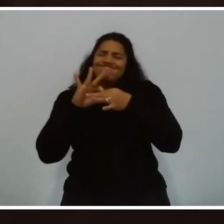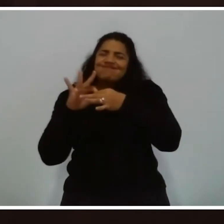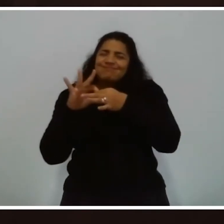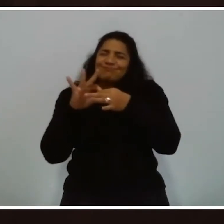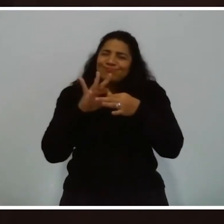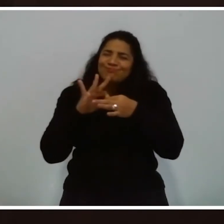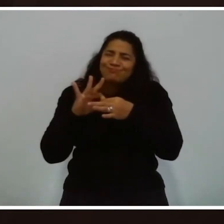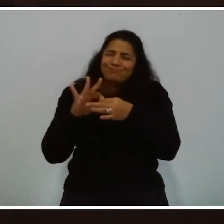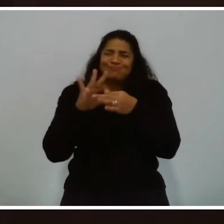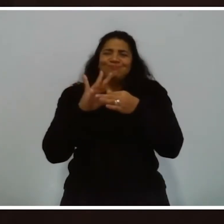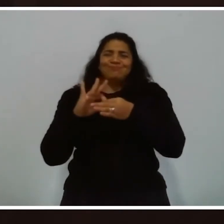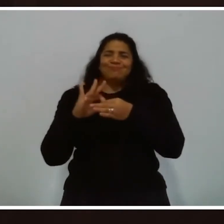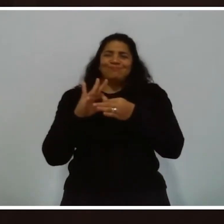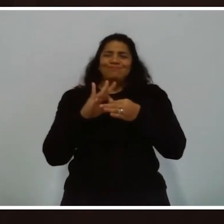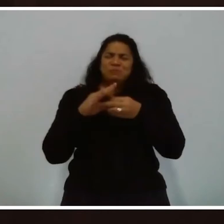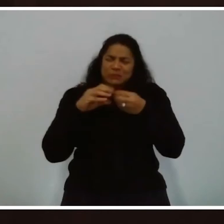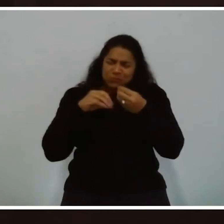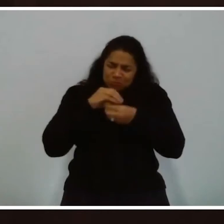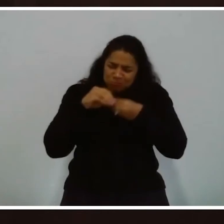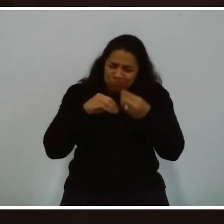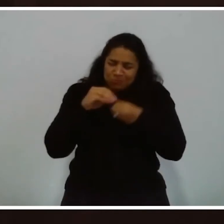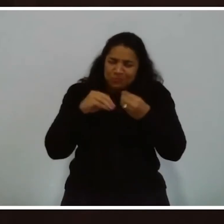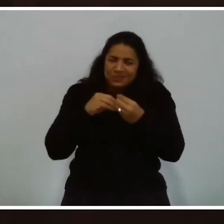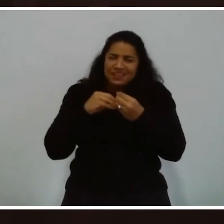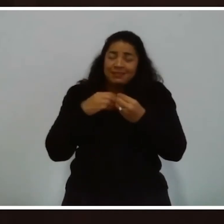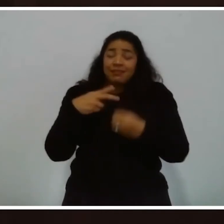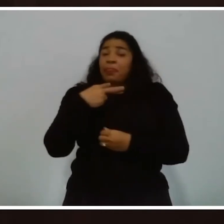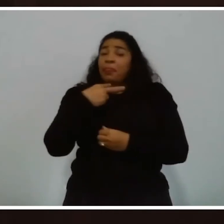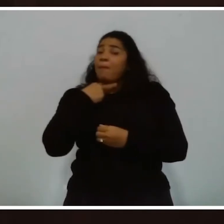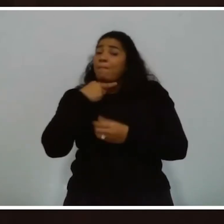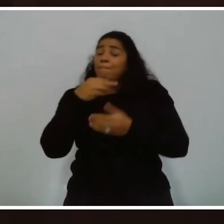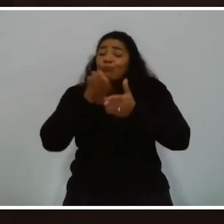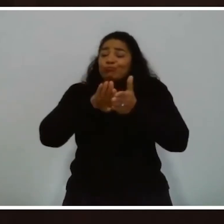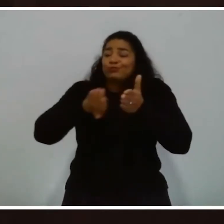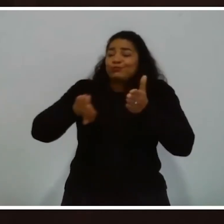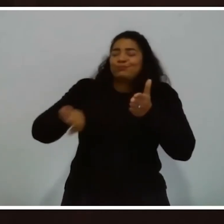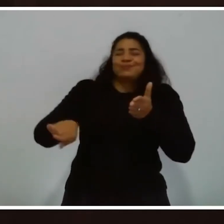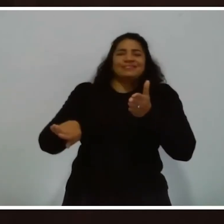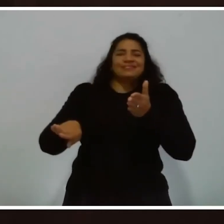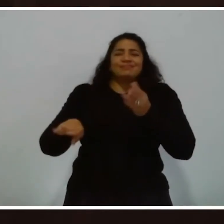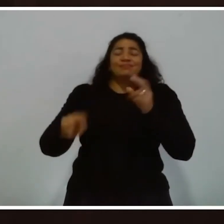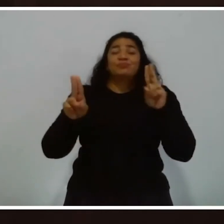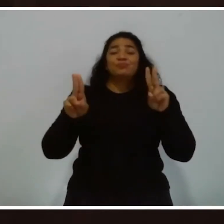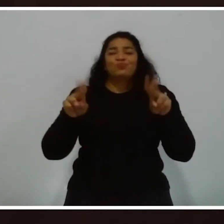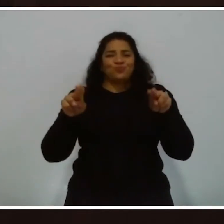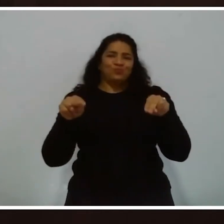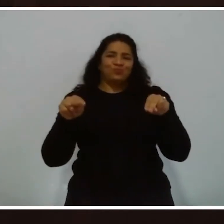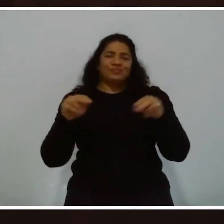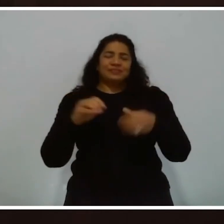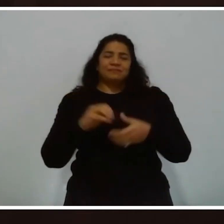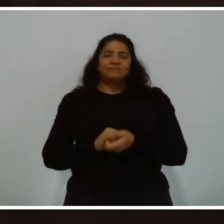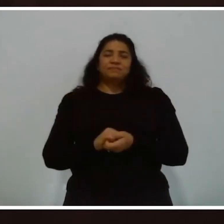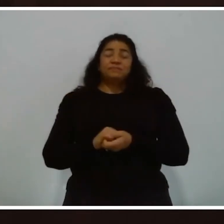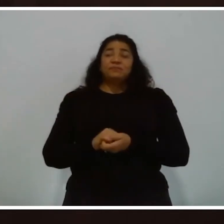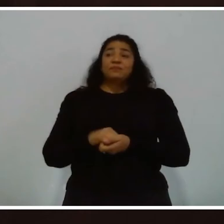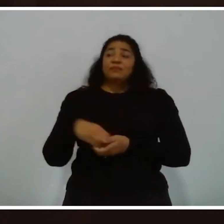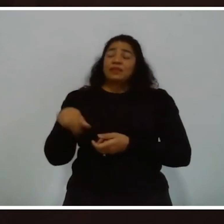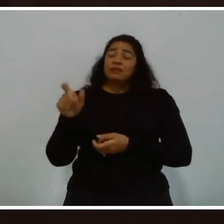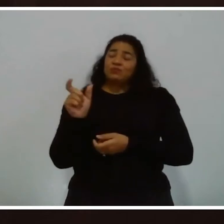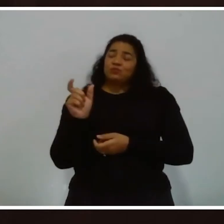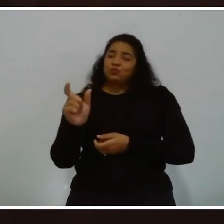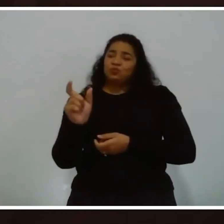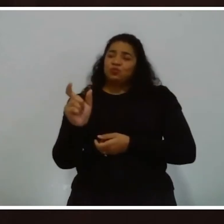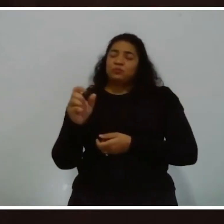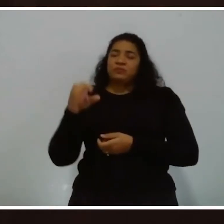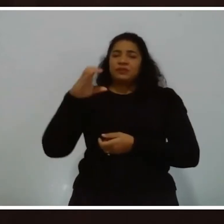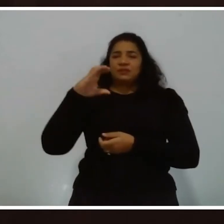outro. Vocês entenderam? Então nós inventamos esse termo, essa é a coinerência. O Pai, o Filho está no